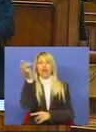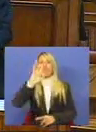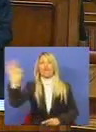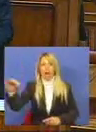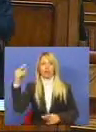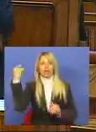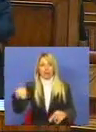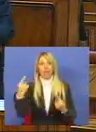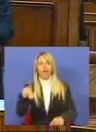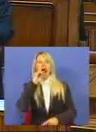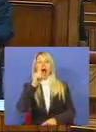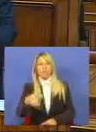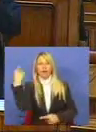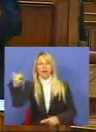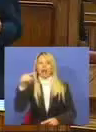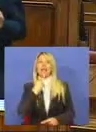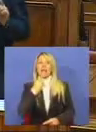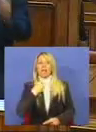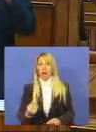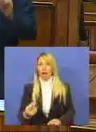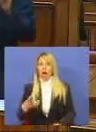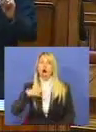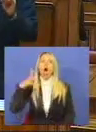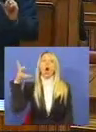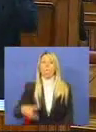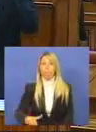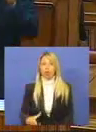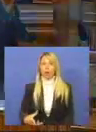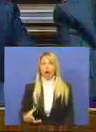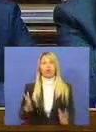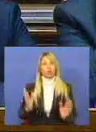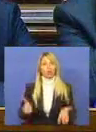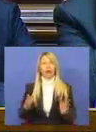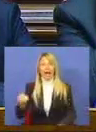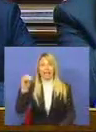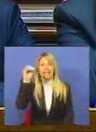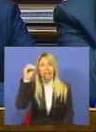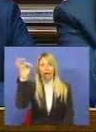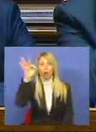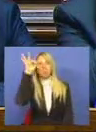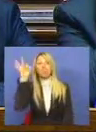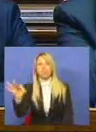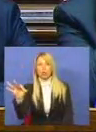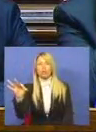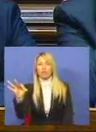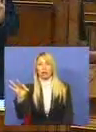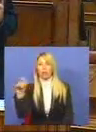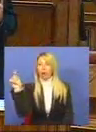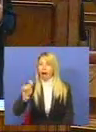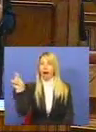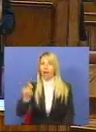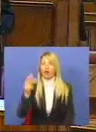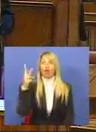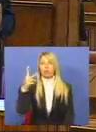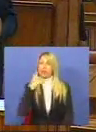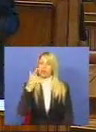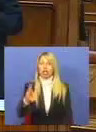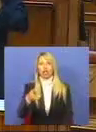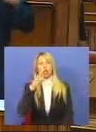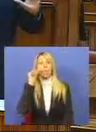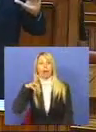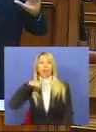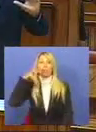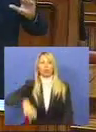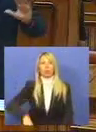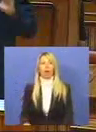está na Alemanha, está na Inglaterra. Portugal já está a 0% há 2 meses, diz o Banco de Portugal. E